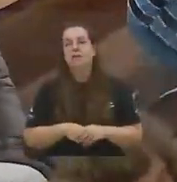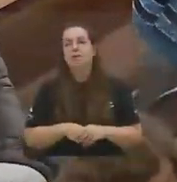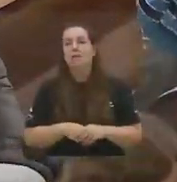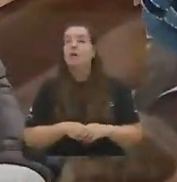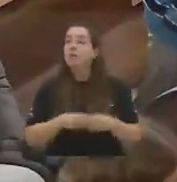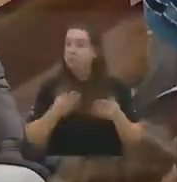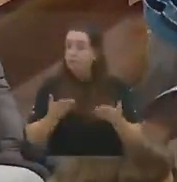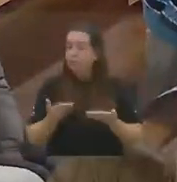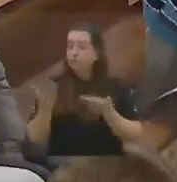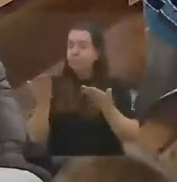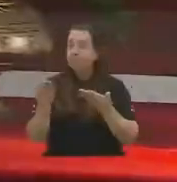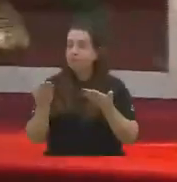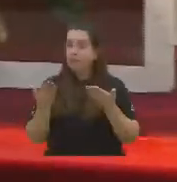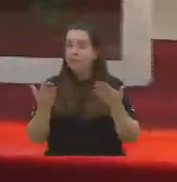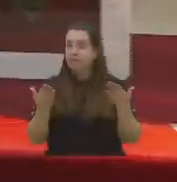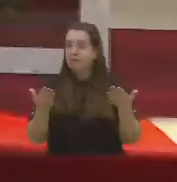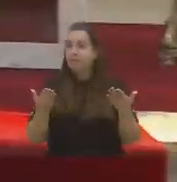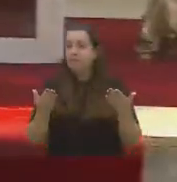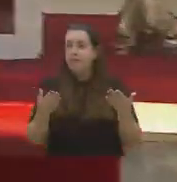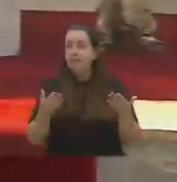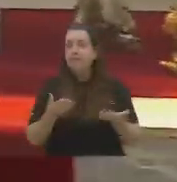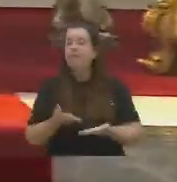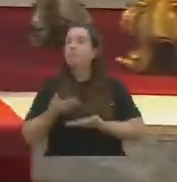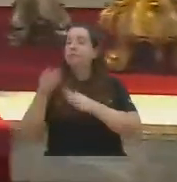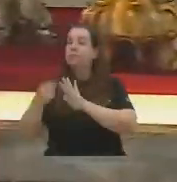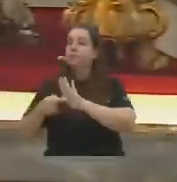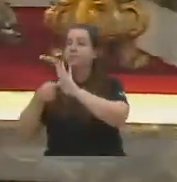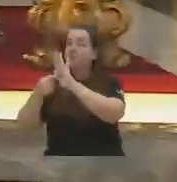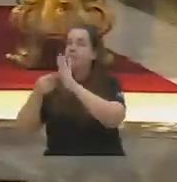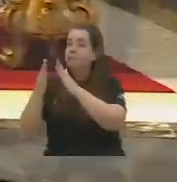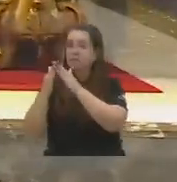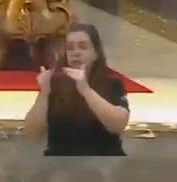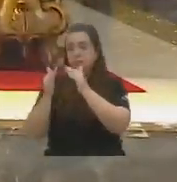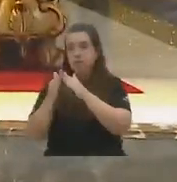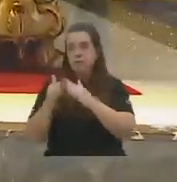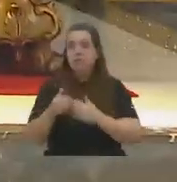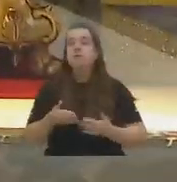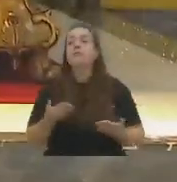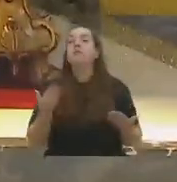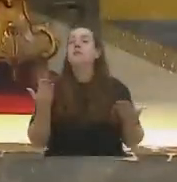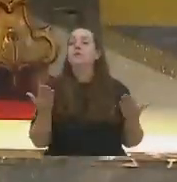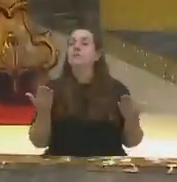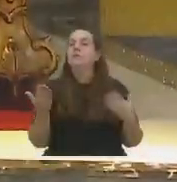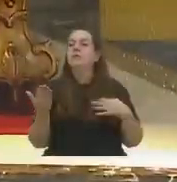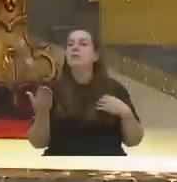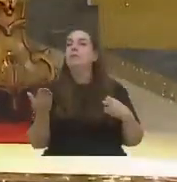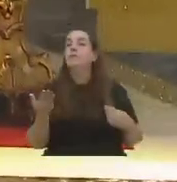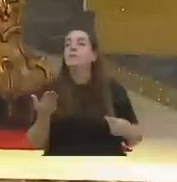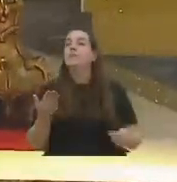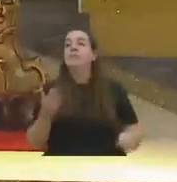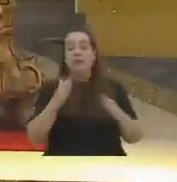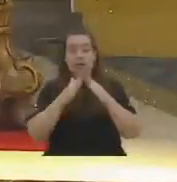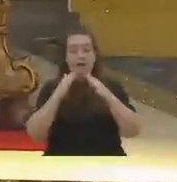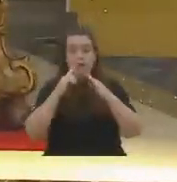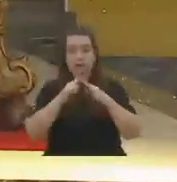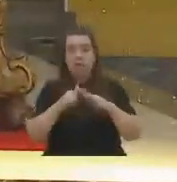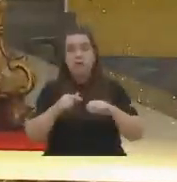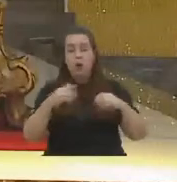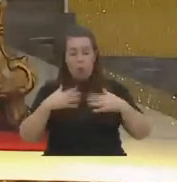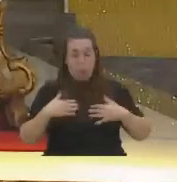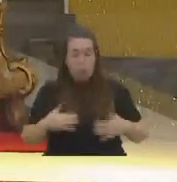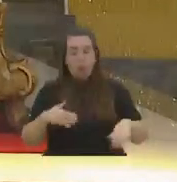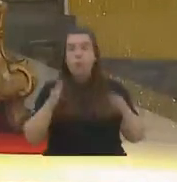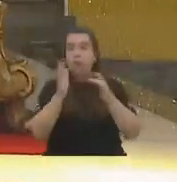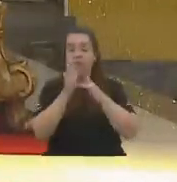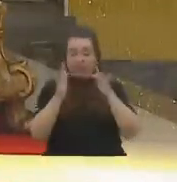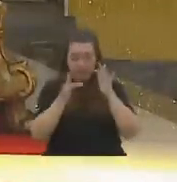Agora nós vamos apresentar ao Senhor as preces. Aí está: a igreja é corpo de Cristo e a